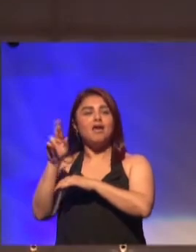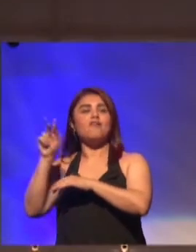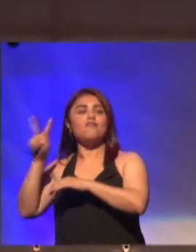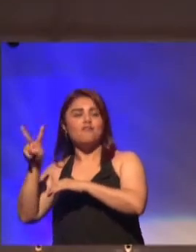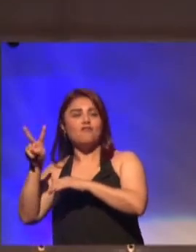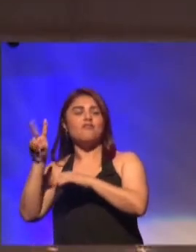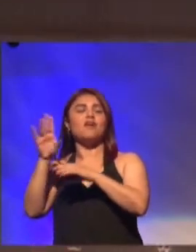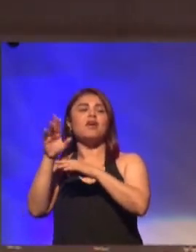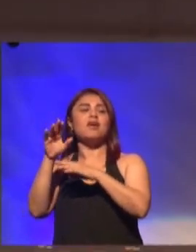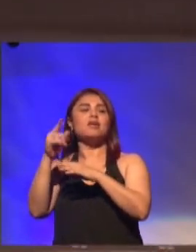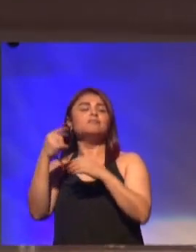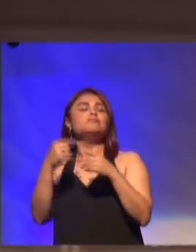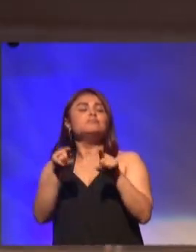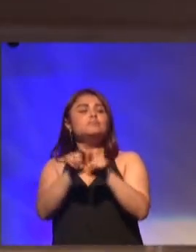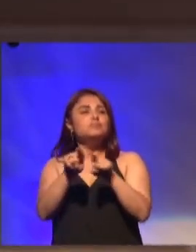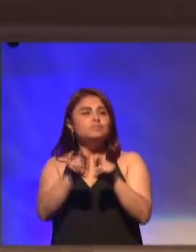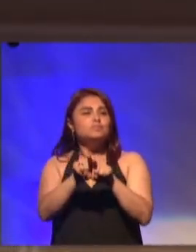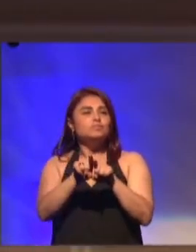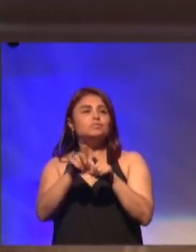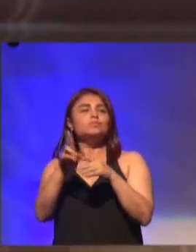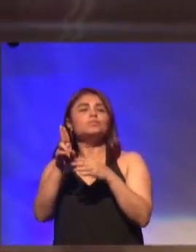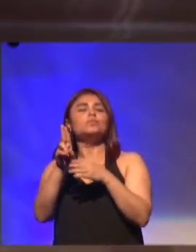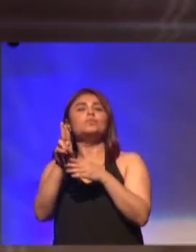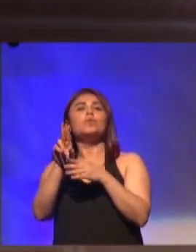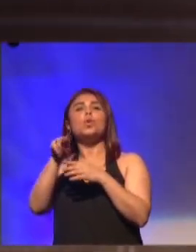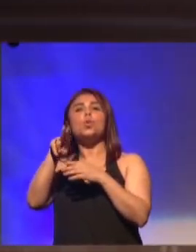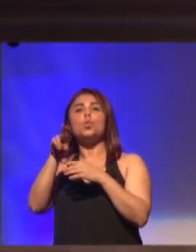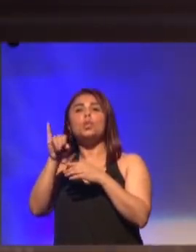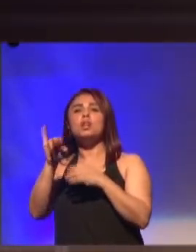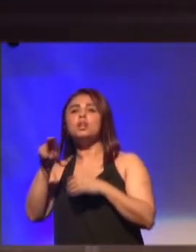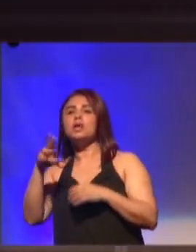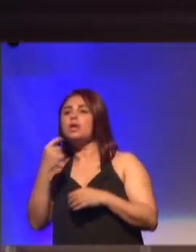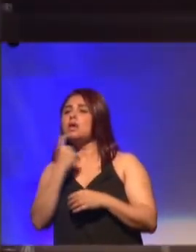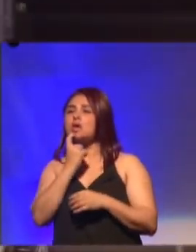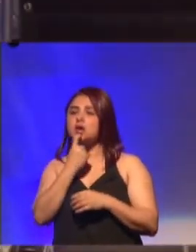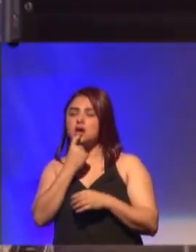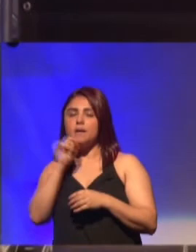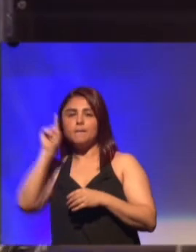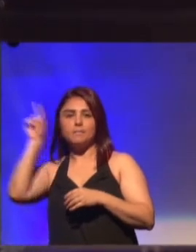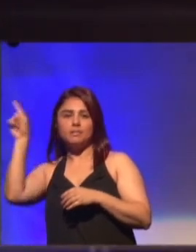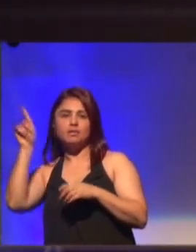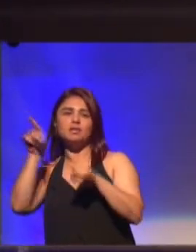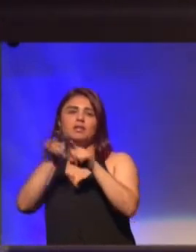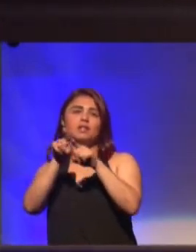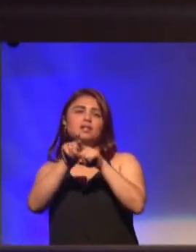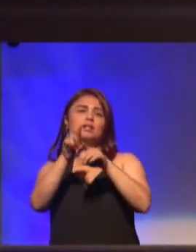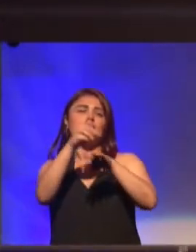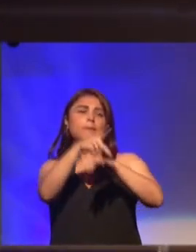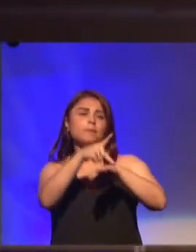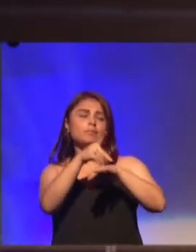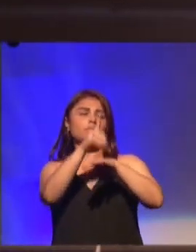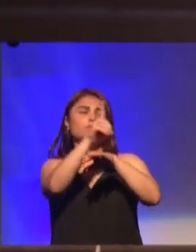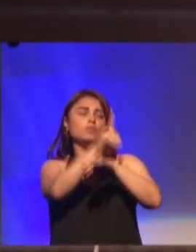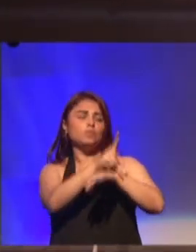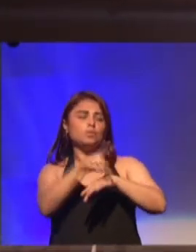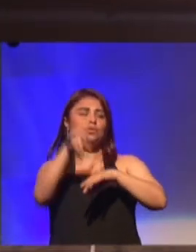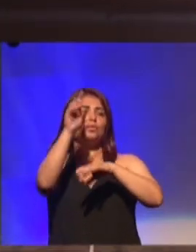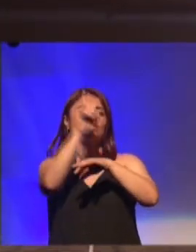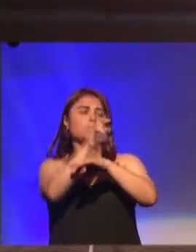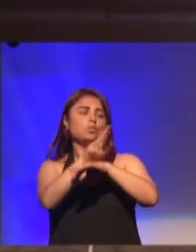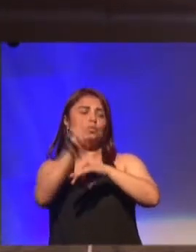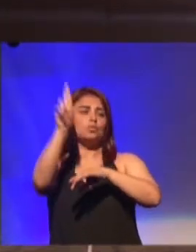doutor em engenharia elétrica pela FEEC da Unicamp, pós-doutorado em fotomedicina pela Wellman Center